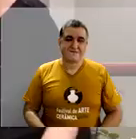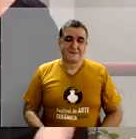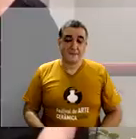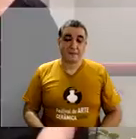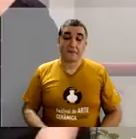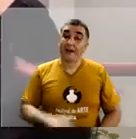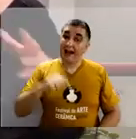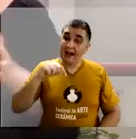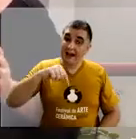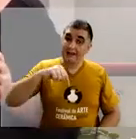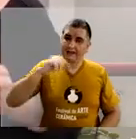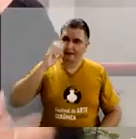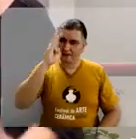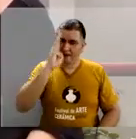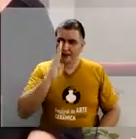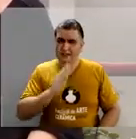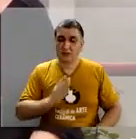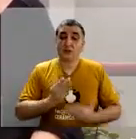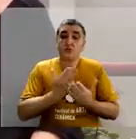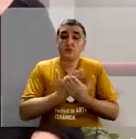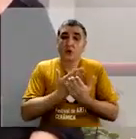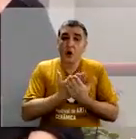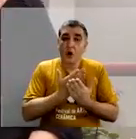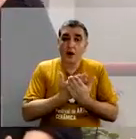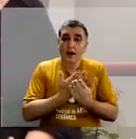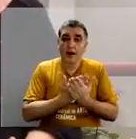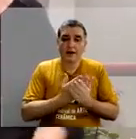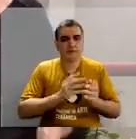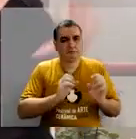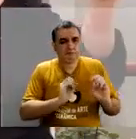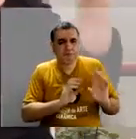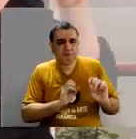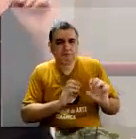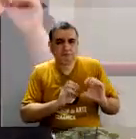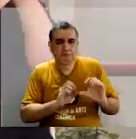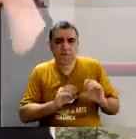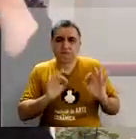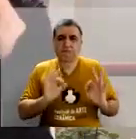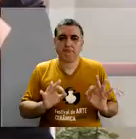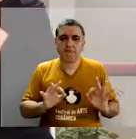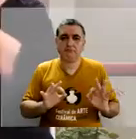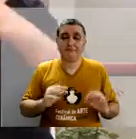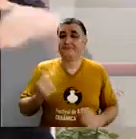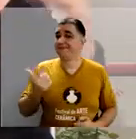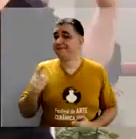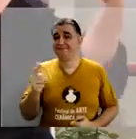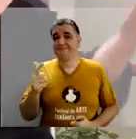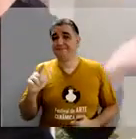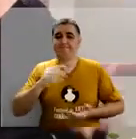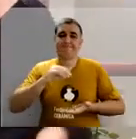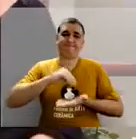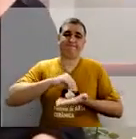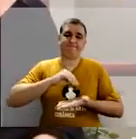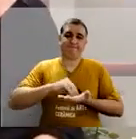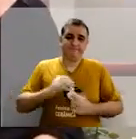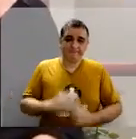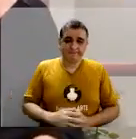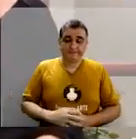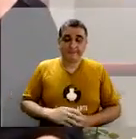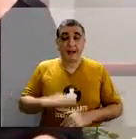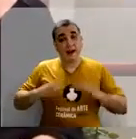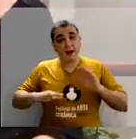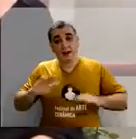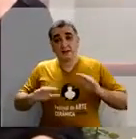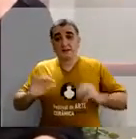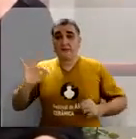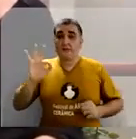No Brasil nós não temos escolas formais, né, pelo menos até agora. Agora parece que começam a surgir alguns cursos